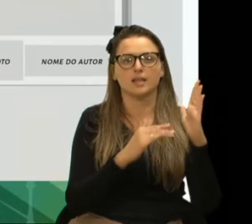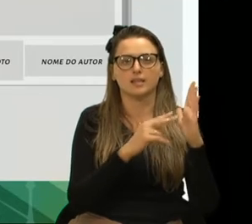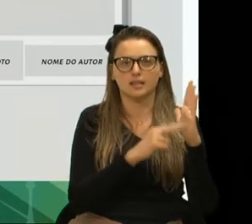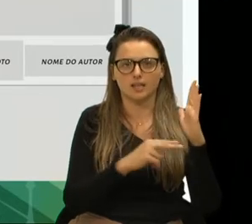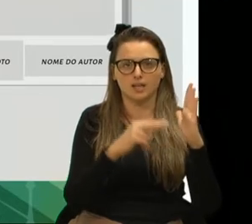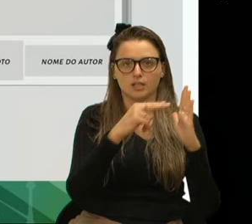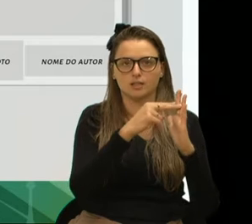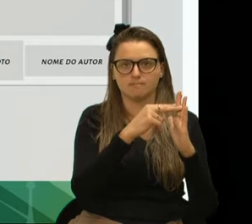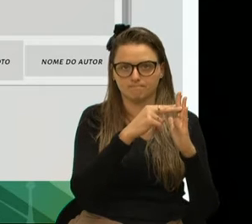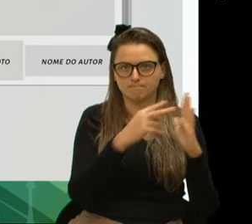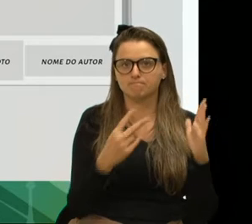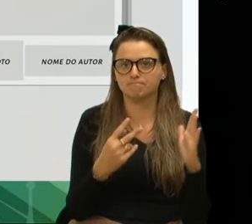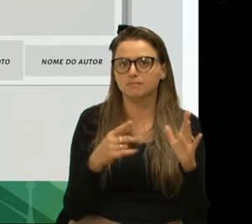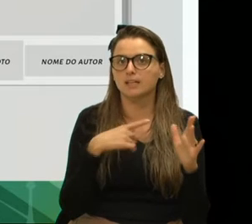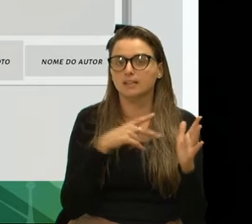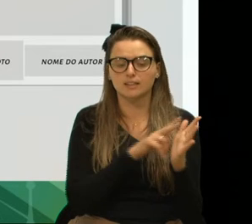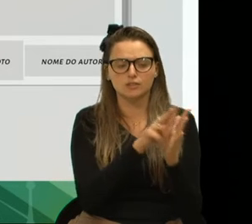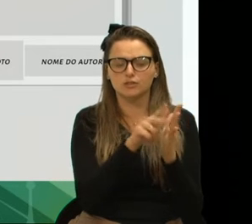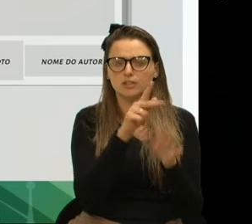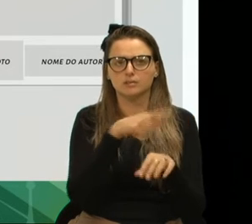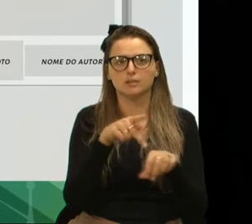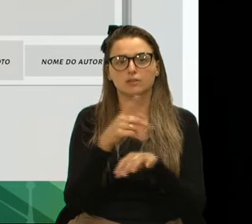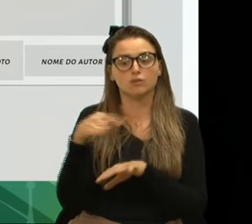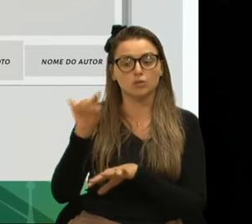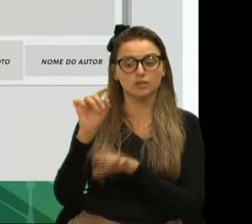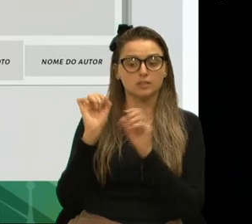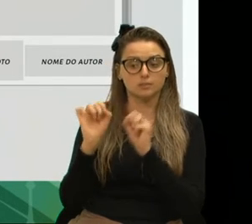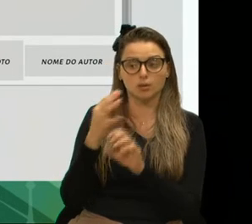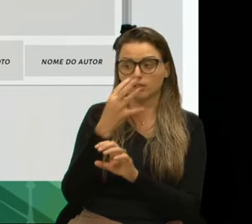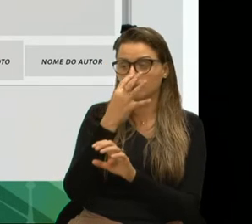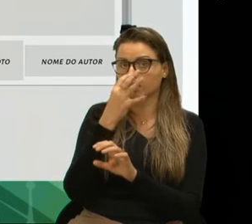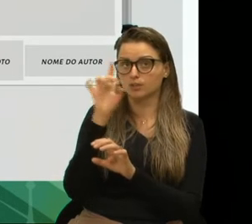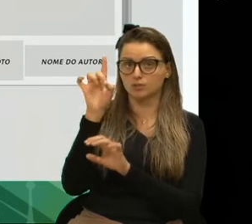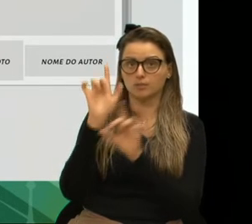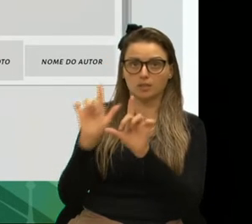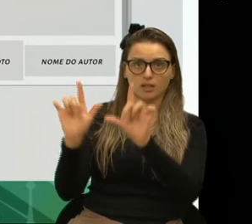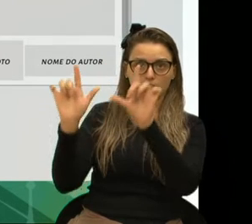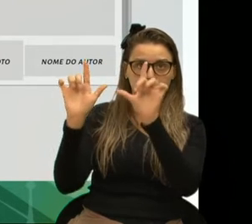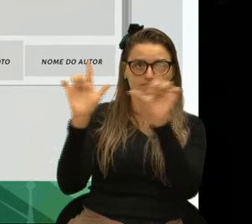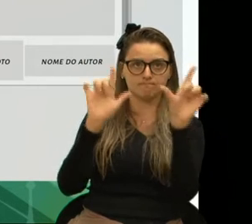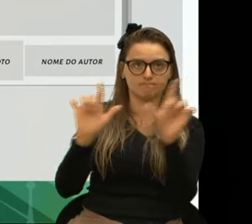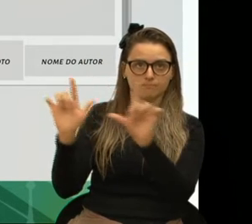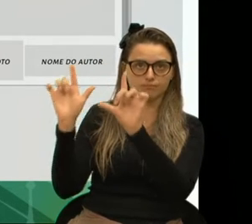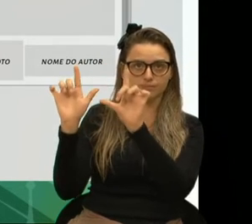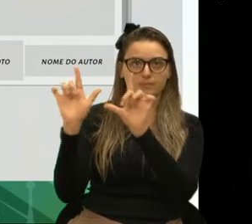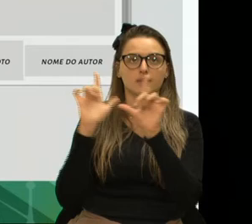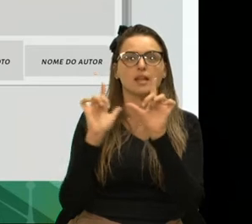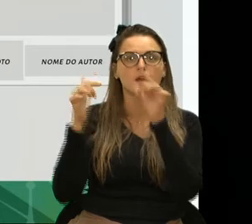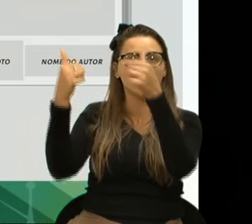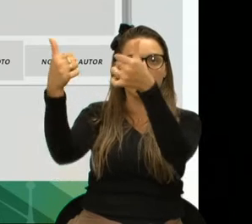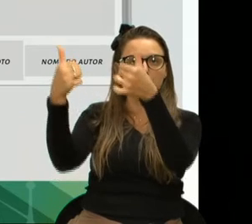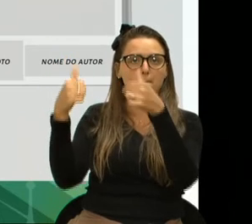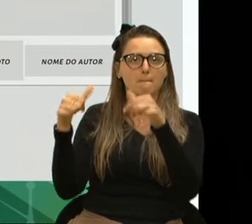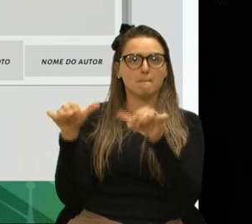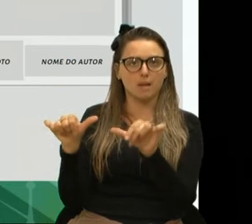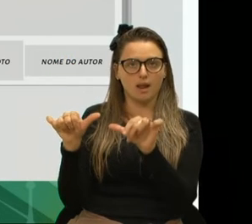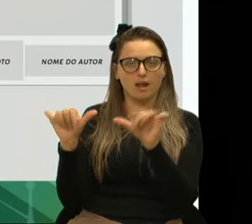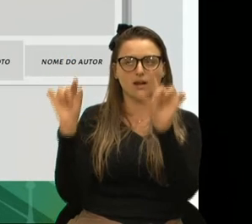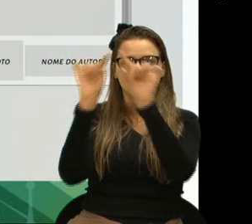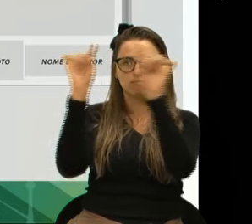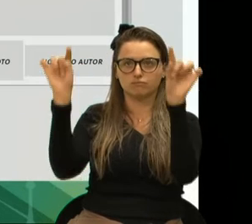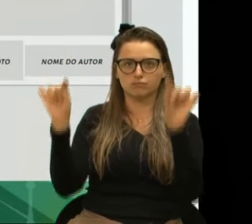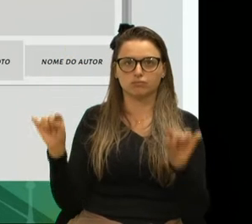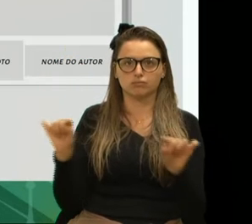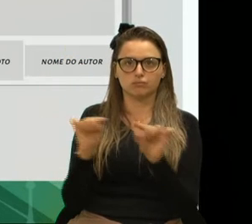colegas, vocês podem presenciar na tela, permite a parte, né? vereador. A ideia é que placas e painéis dispostas